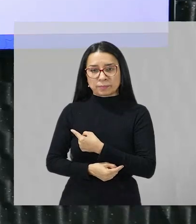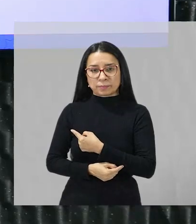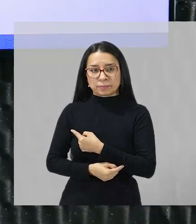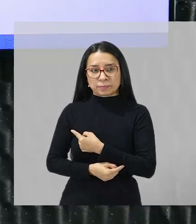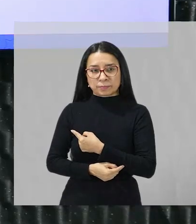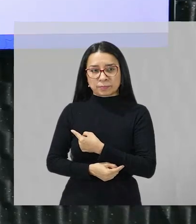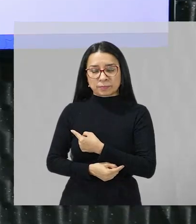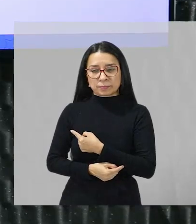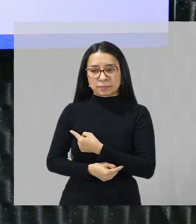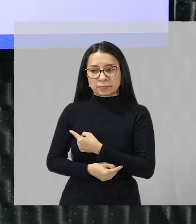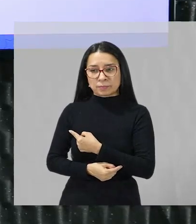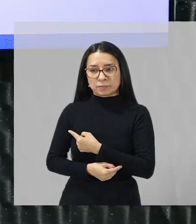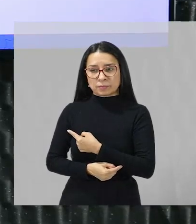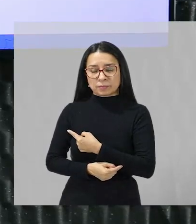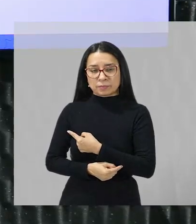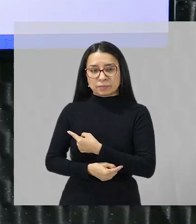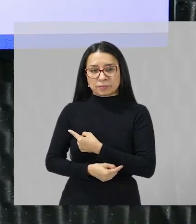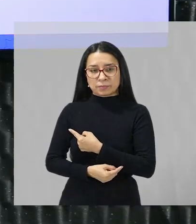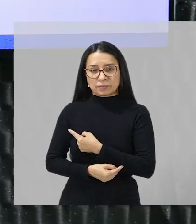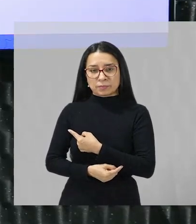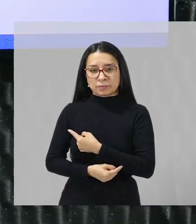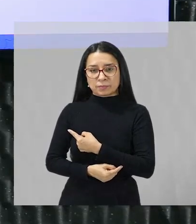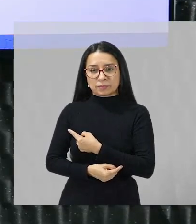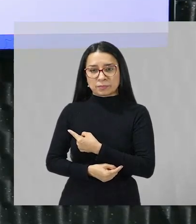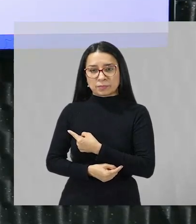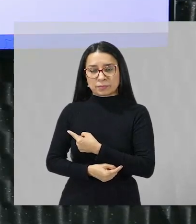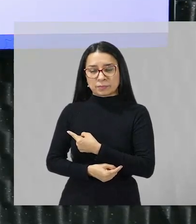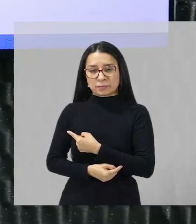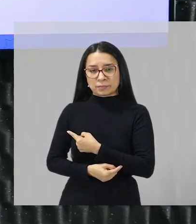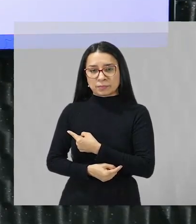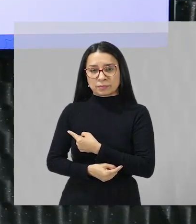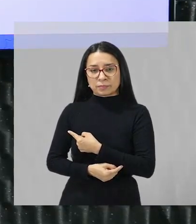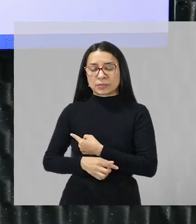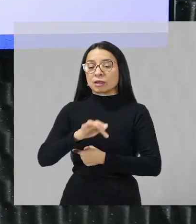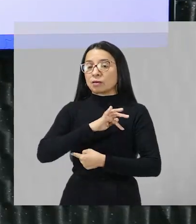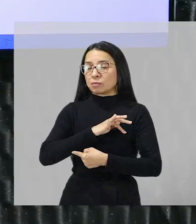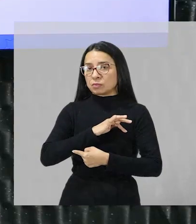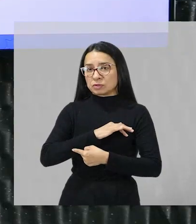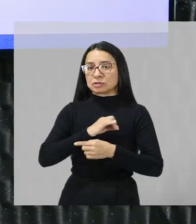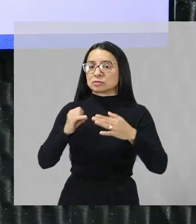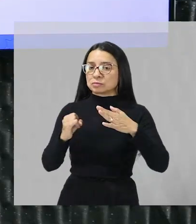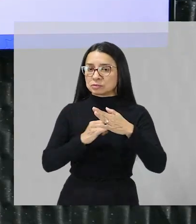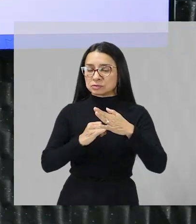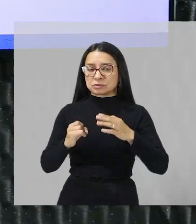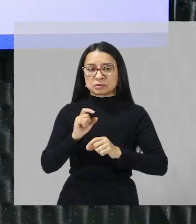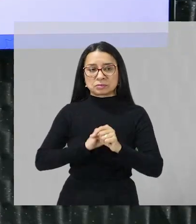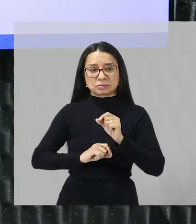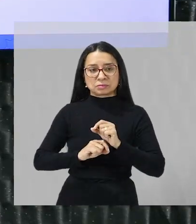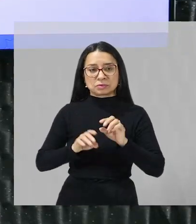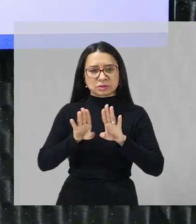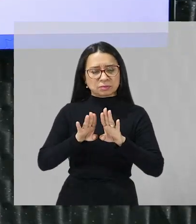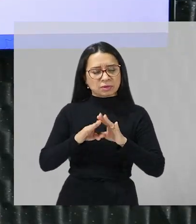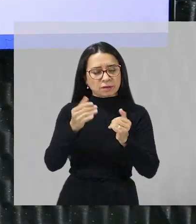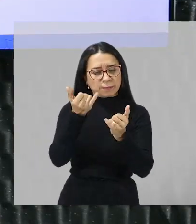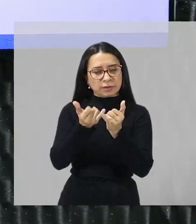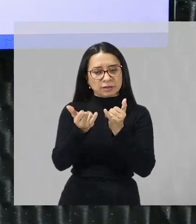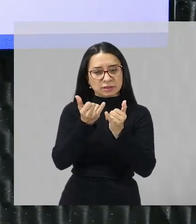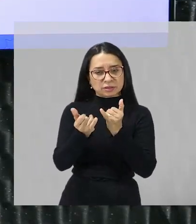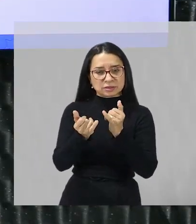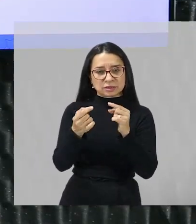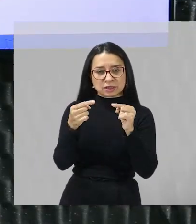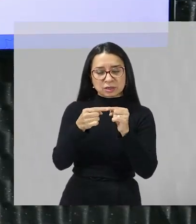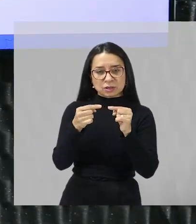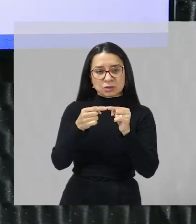de identidades. Vamos para a pergunta? Vamos ver o que eles perguntaram na questão? Vamos lá. No que tange a identidade, no que